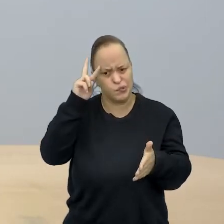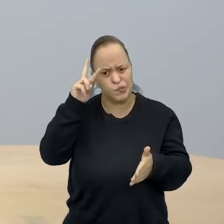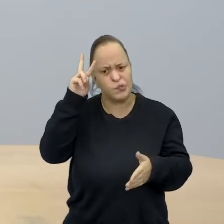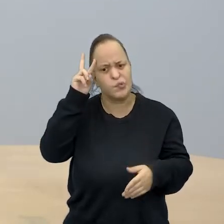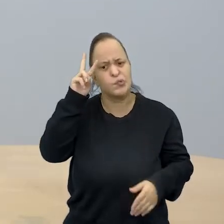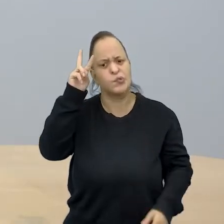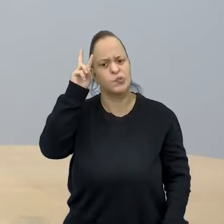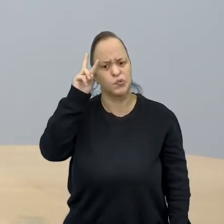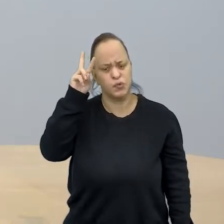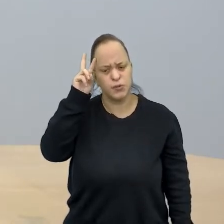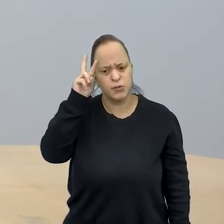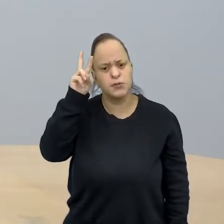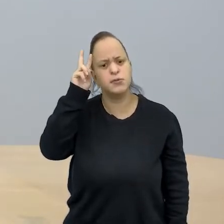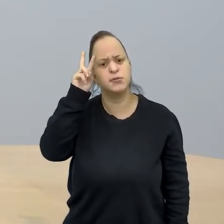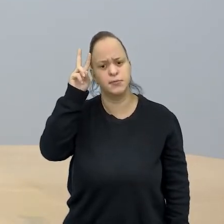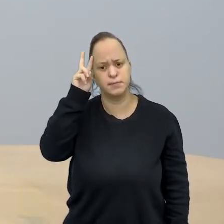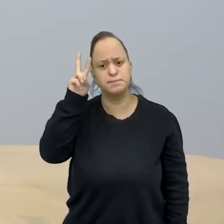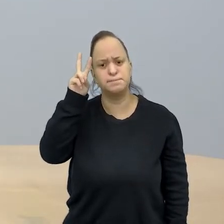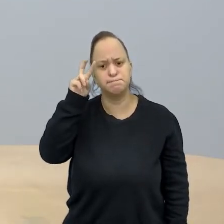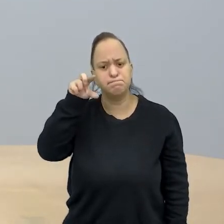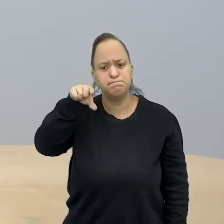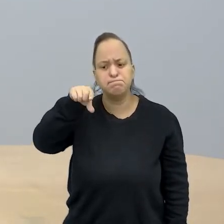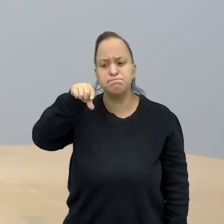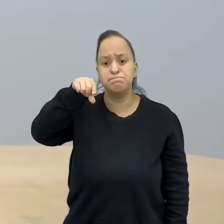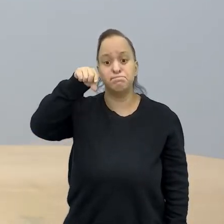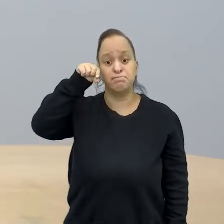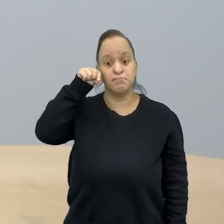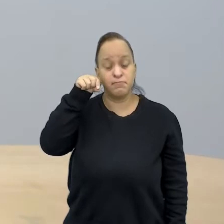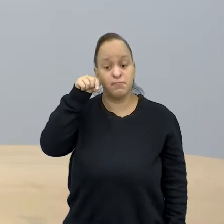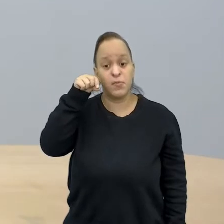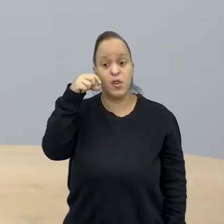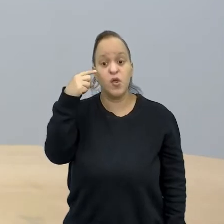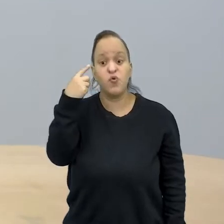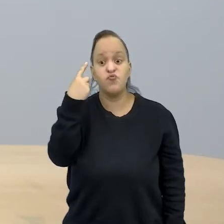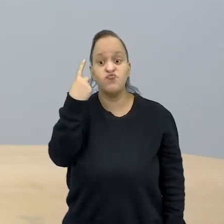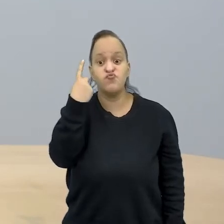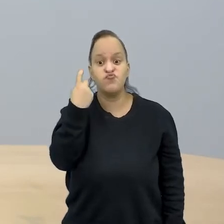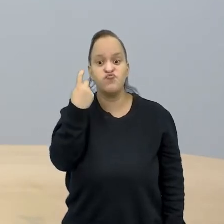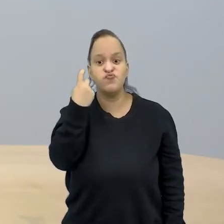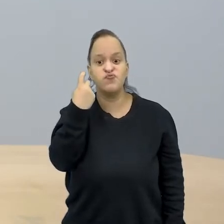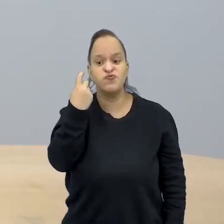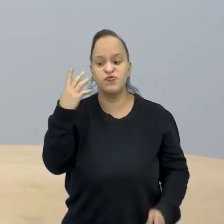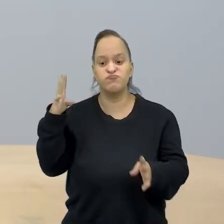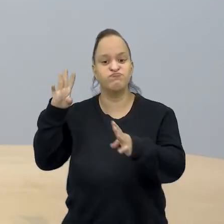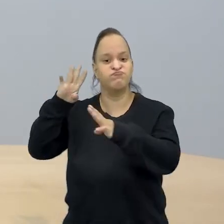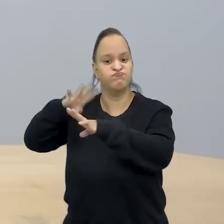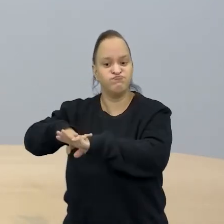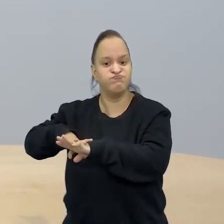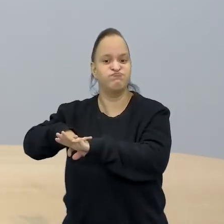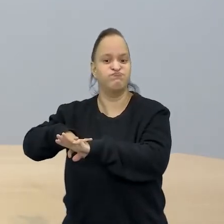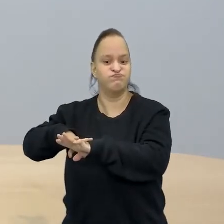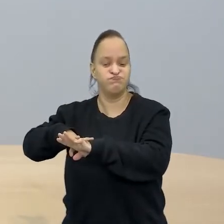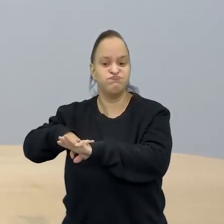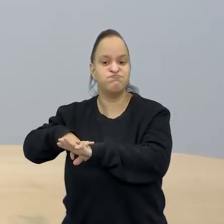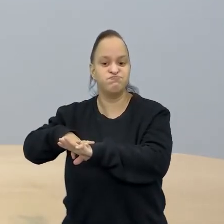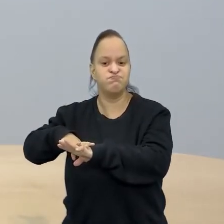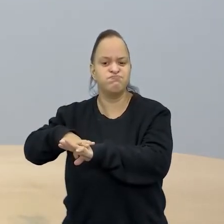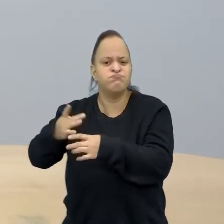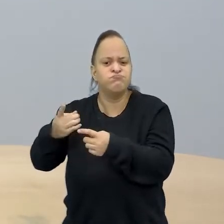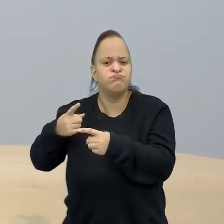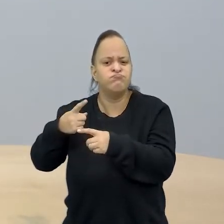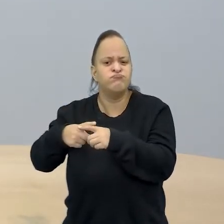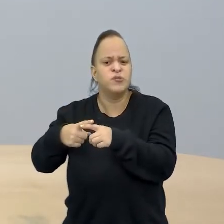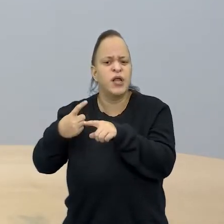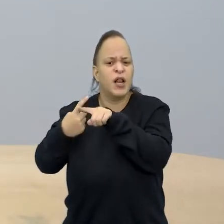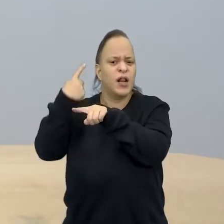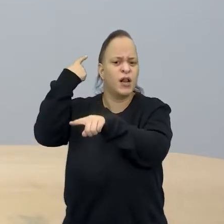certo modelo de punição, que é a prisão? E mais do que isso, hein, pessoal? Por que que lá